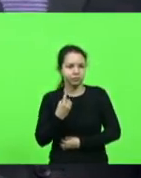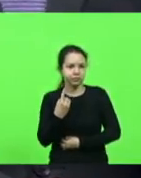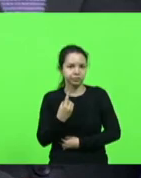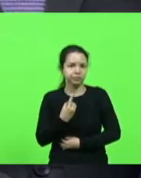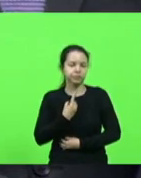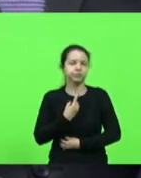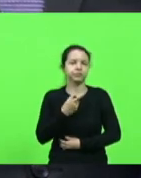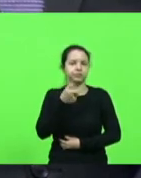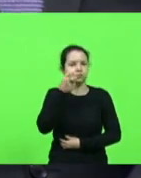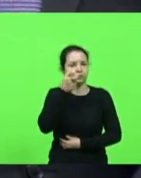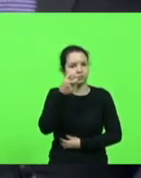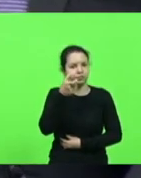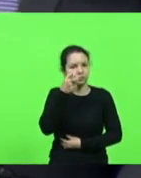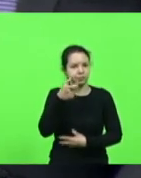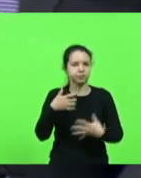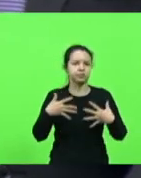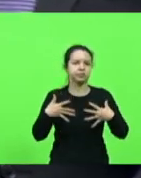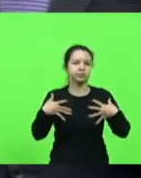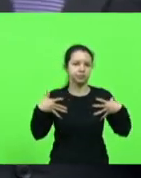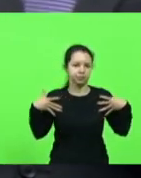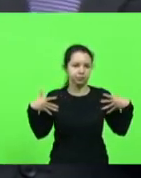acompanhando nesta solenidade.